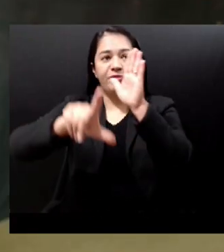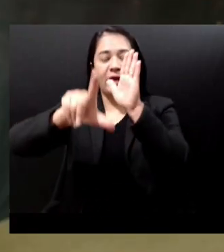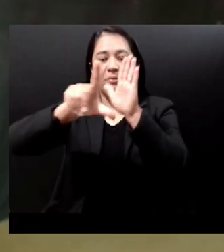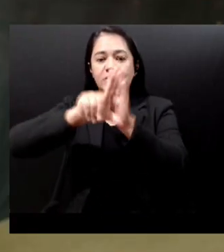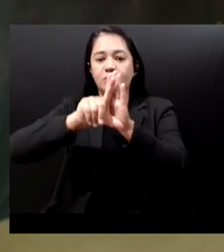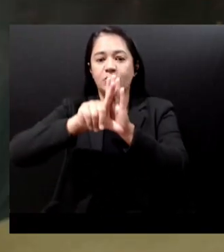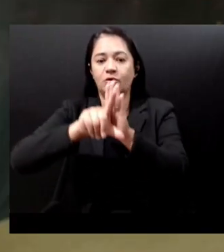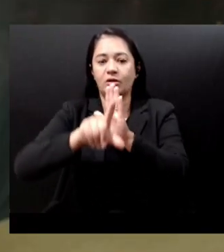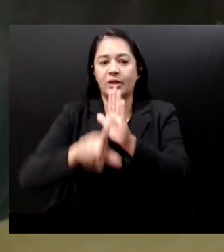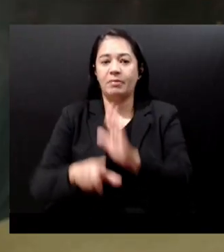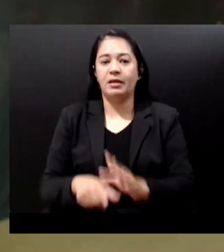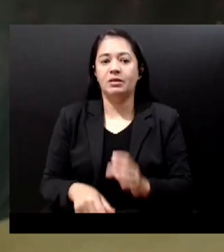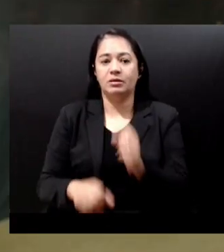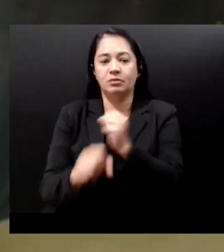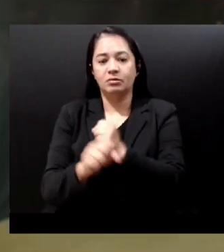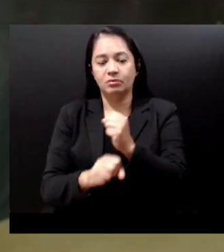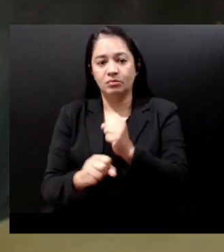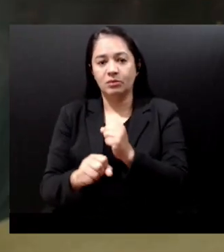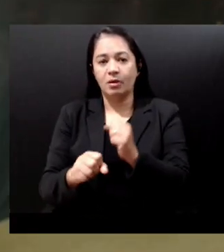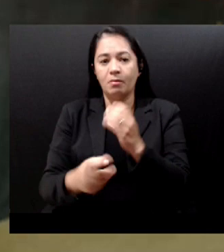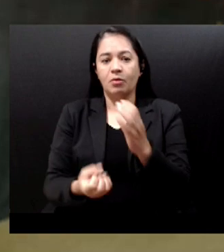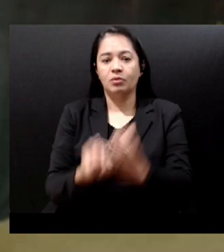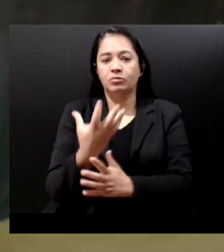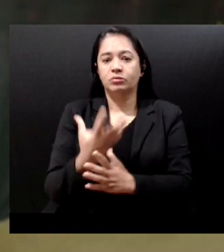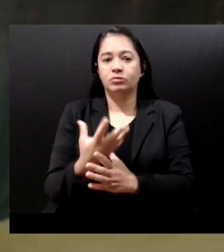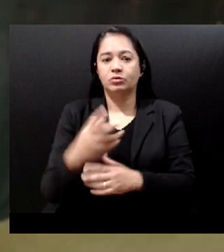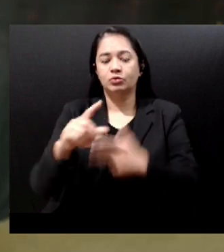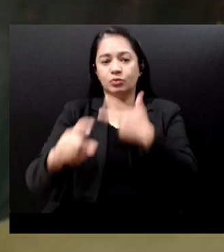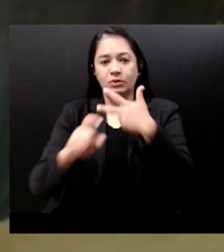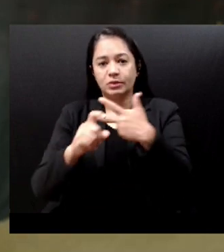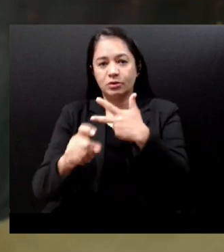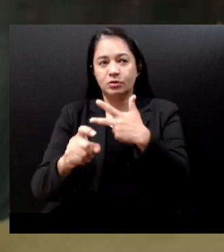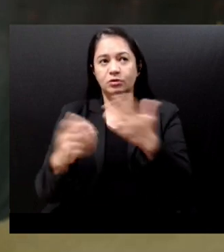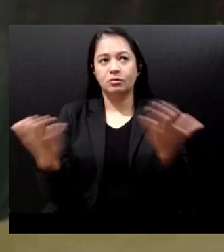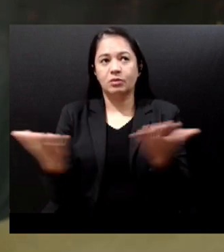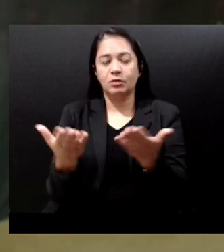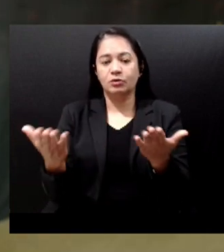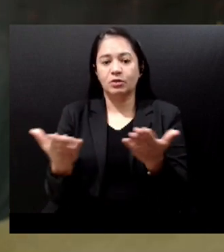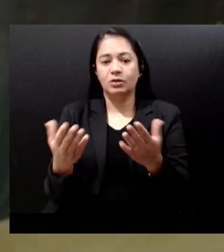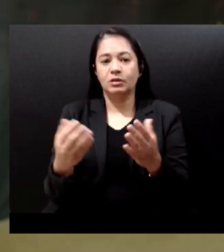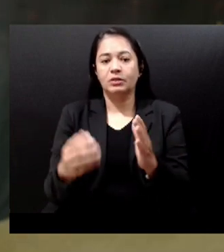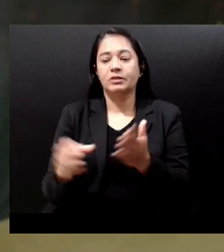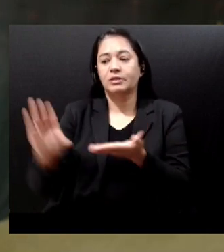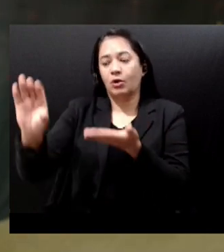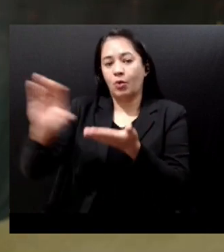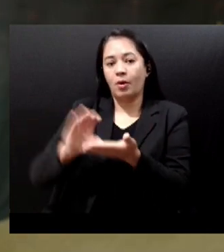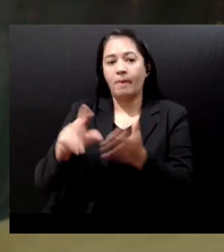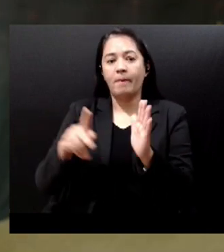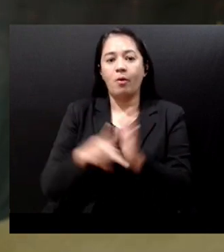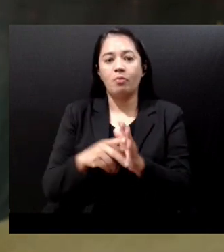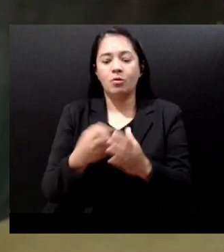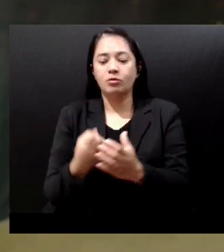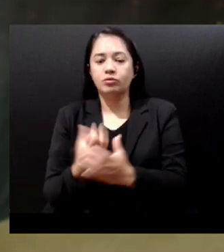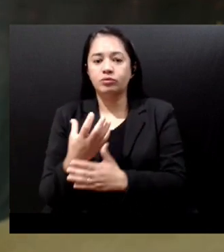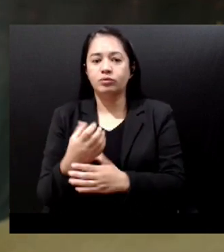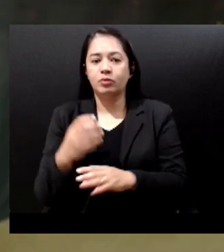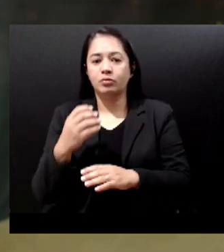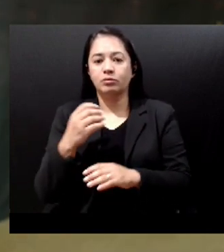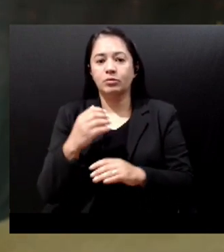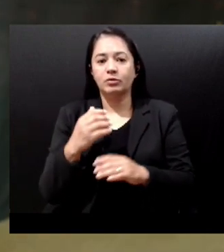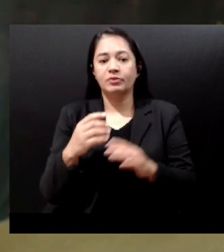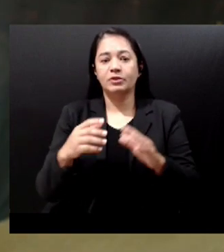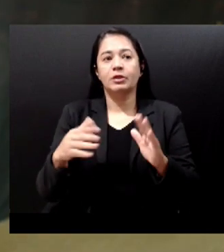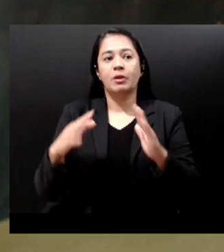Esse projeto é de autoria do Executivo. Ele atualiza os créditos para instalação e funcionamento de estabelecimentos bancários e